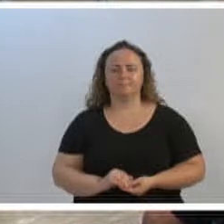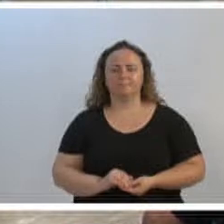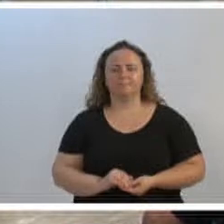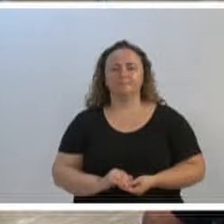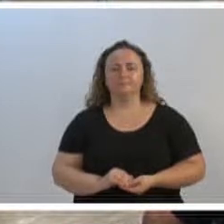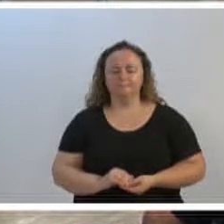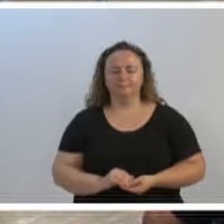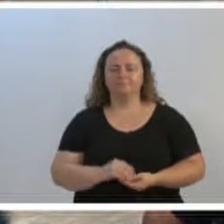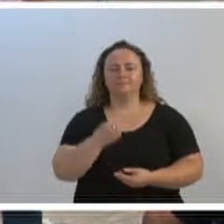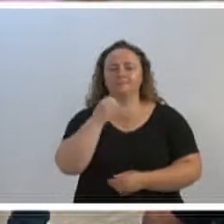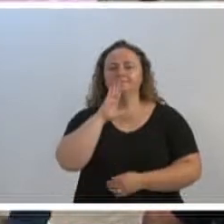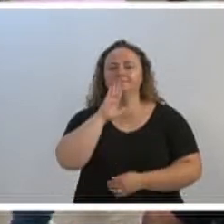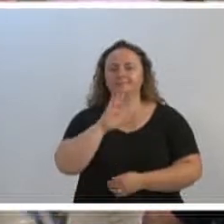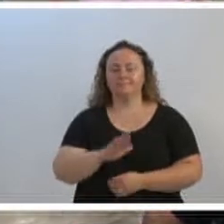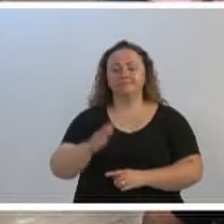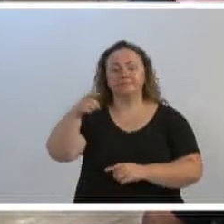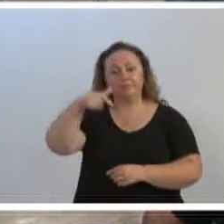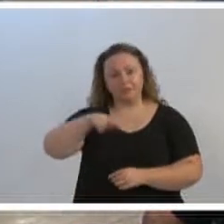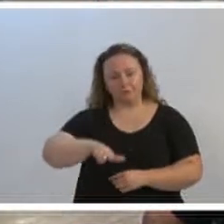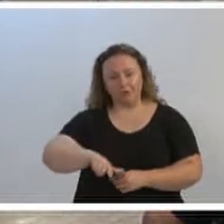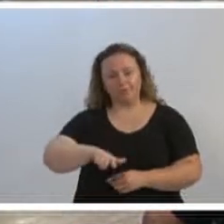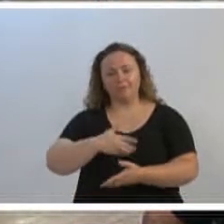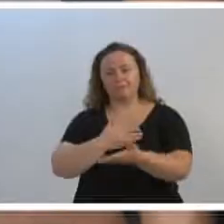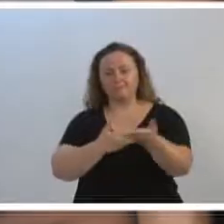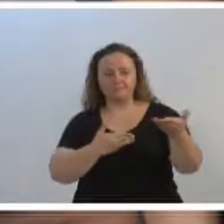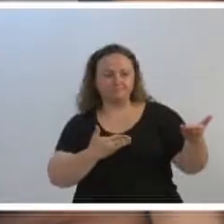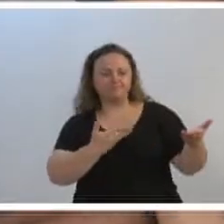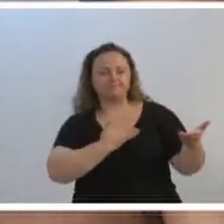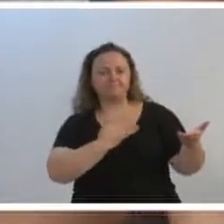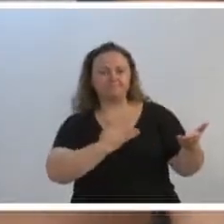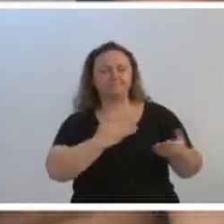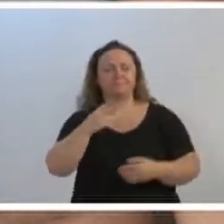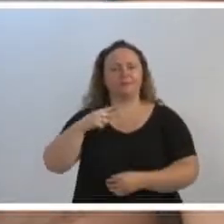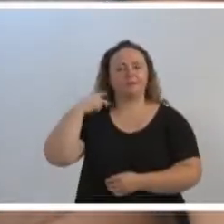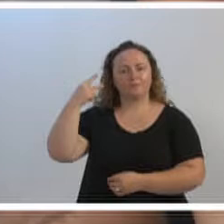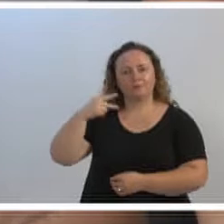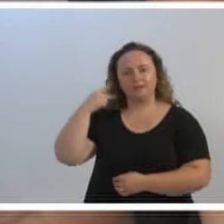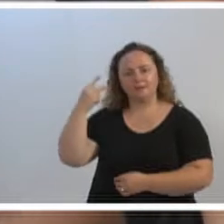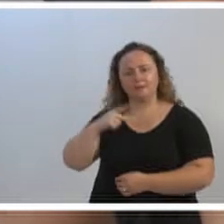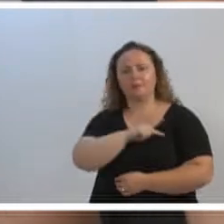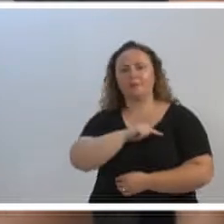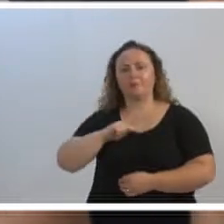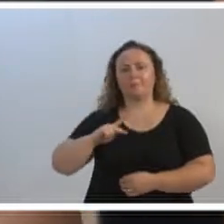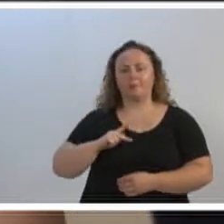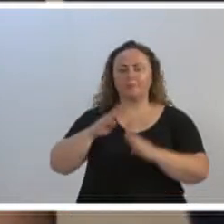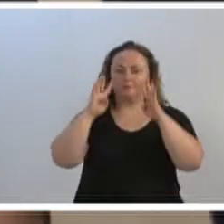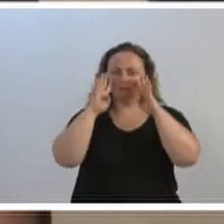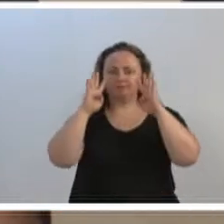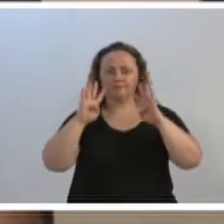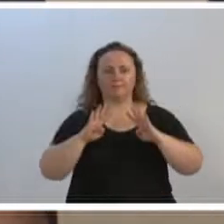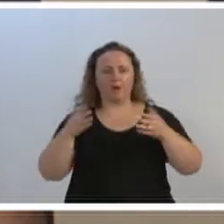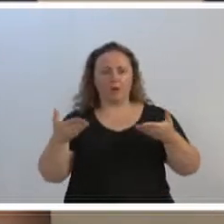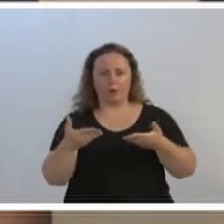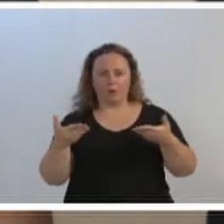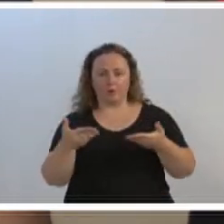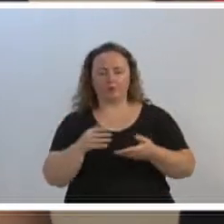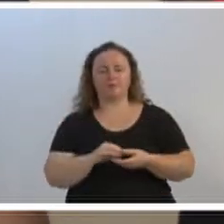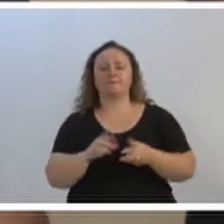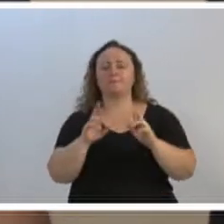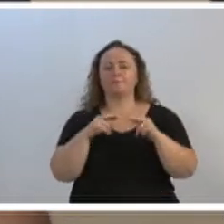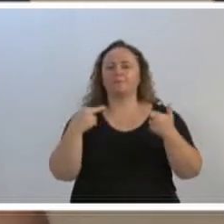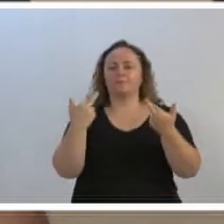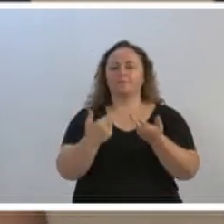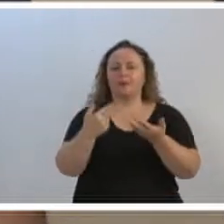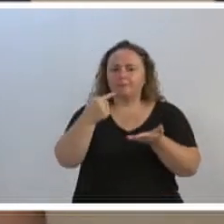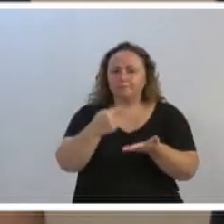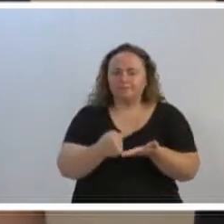Muito boa tarde, novamente, colegas vereadores, distinta plateia, ao público que nos acompanha em casa, quem nos assiste nesse momento. Reunião ordinária do dia 6